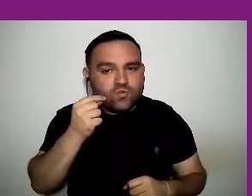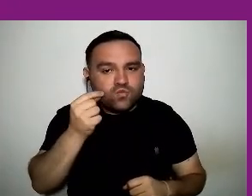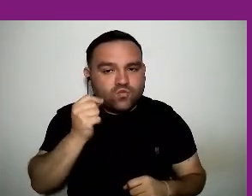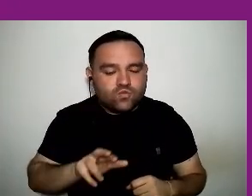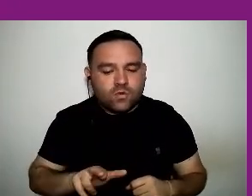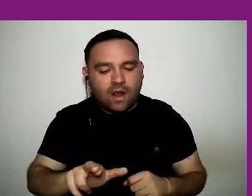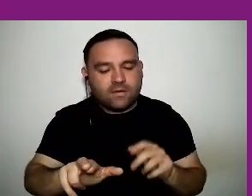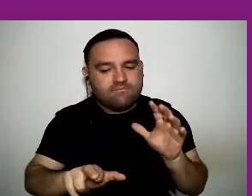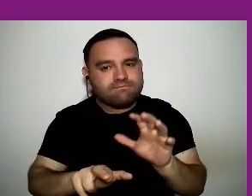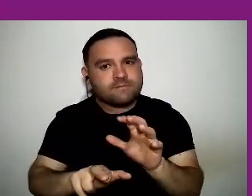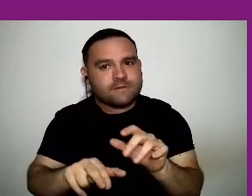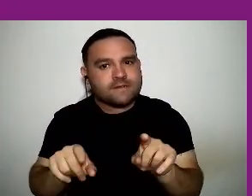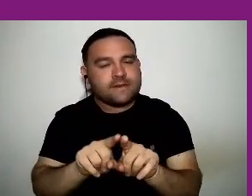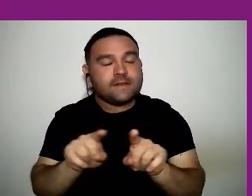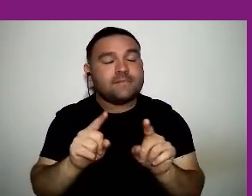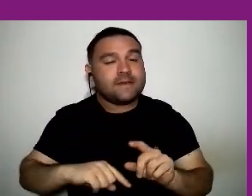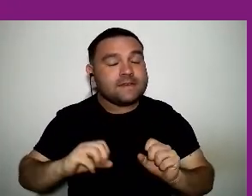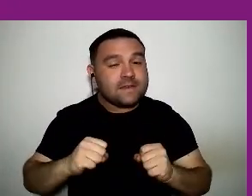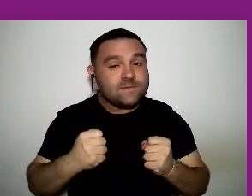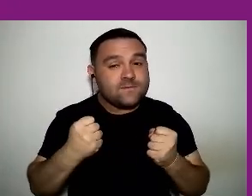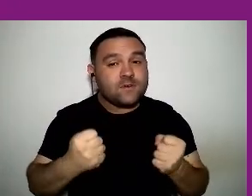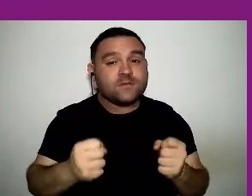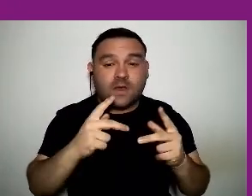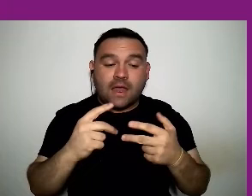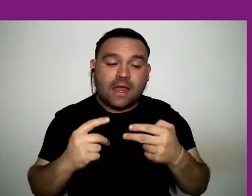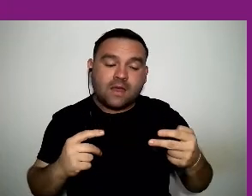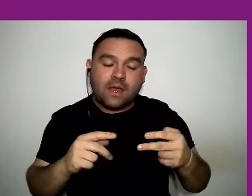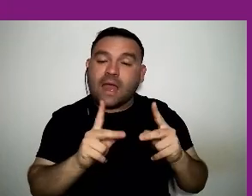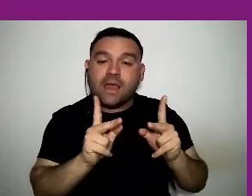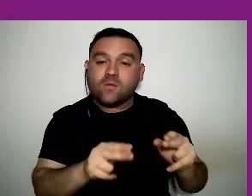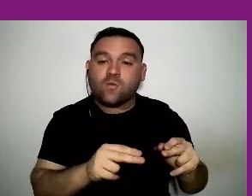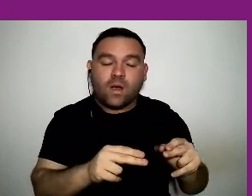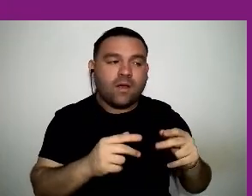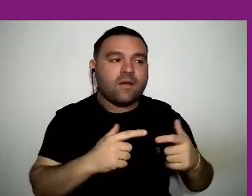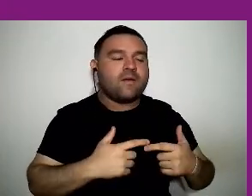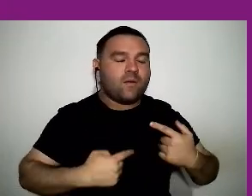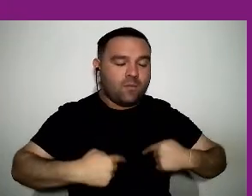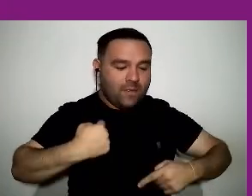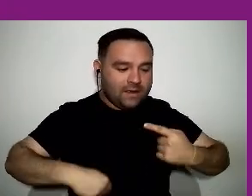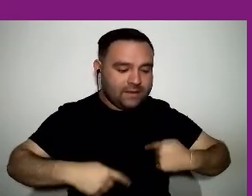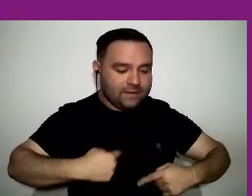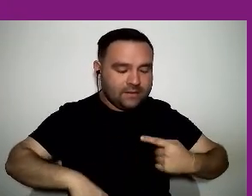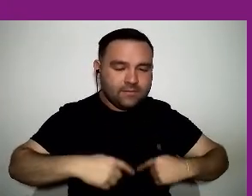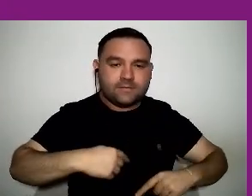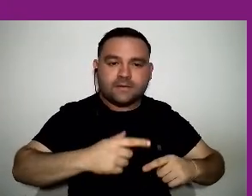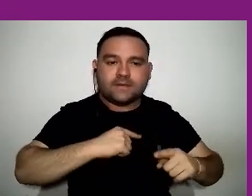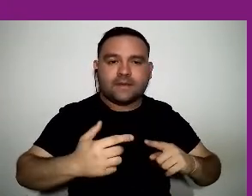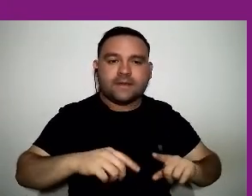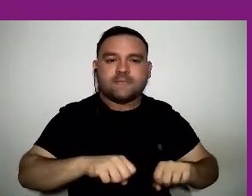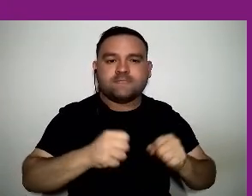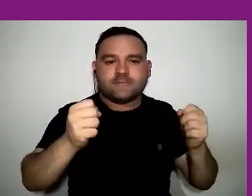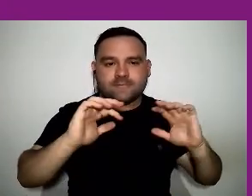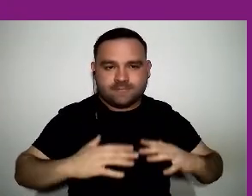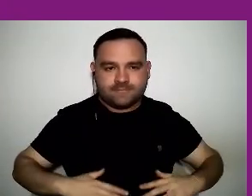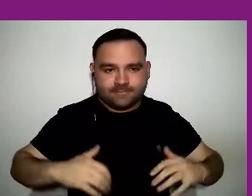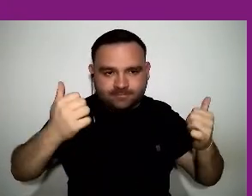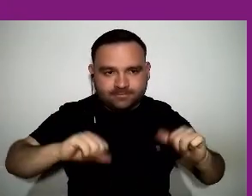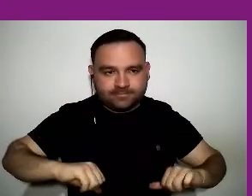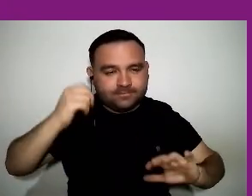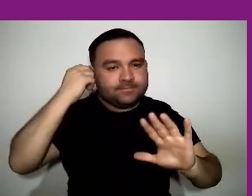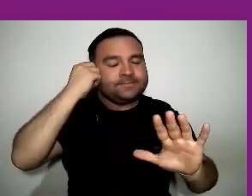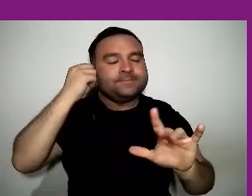lesão grave com muito esforço é igual a pressão transpulmonar aumentada e mais lesão pulmonar. Bom,